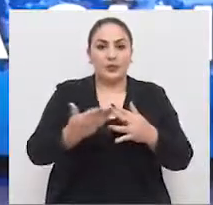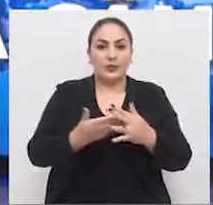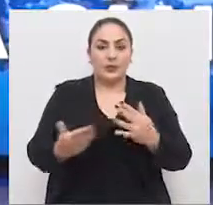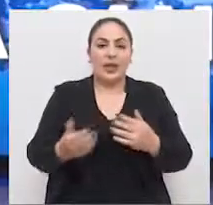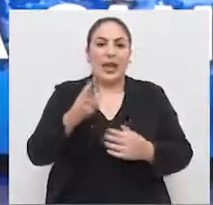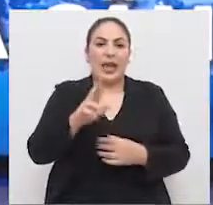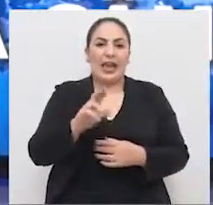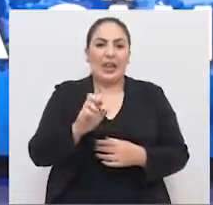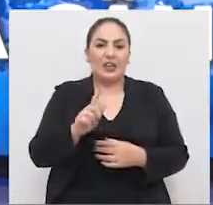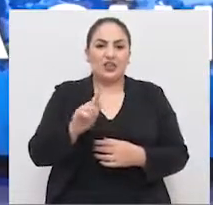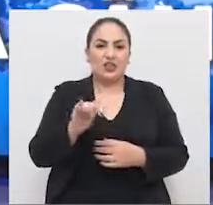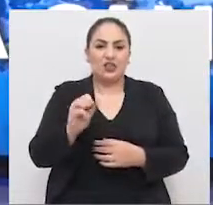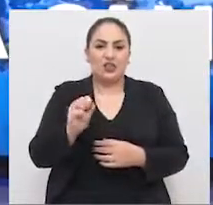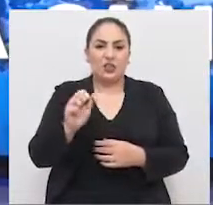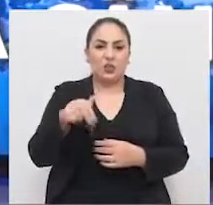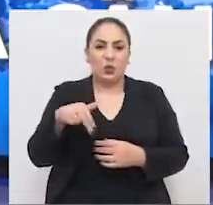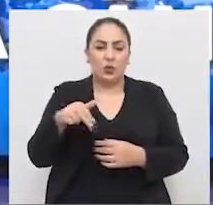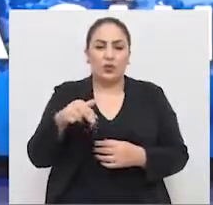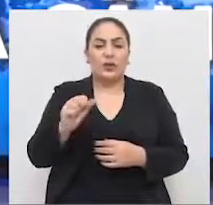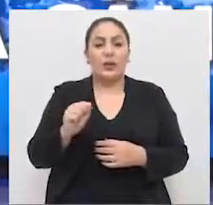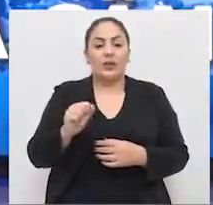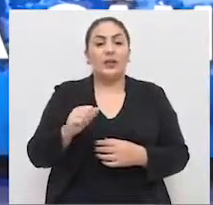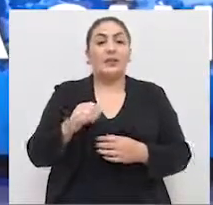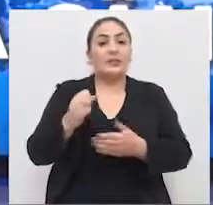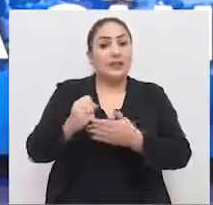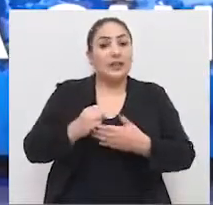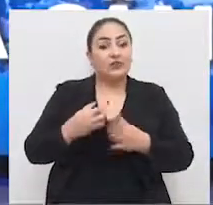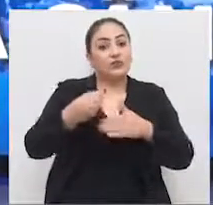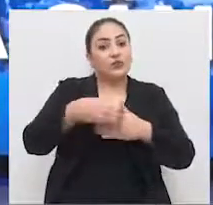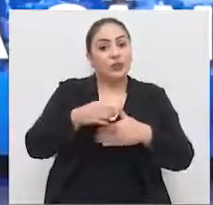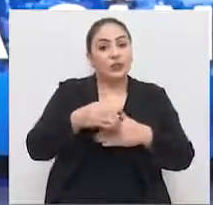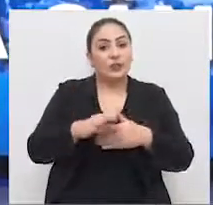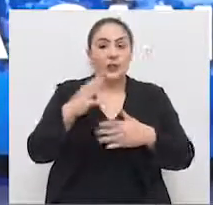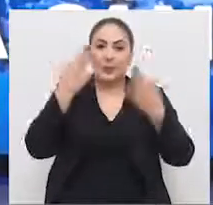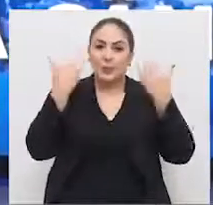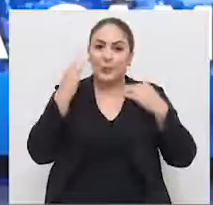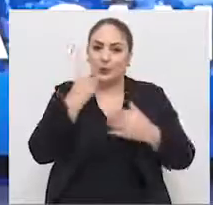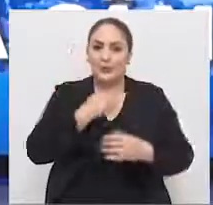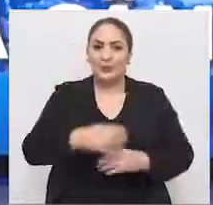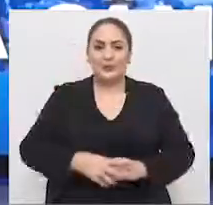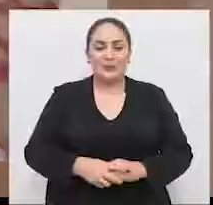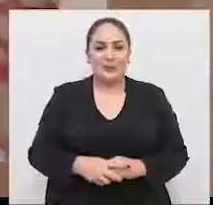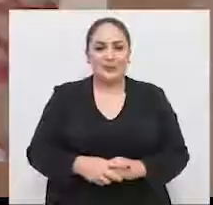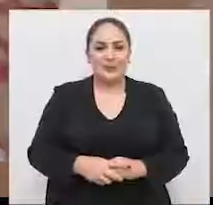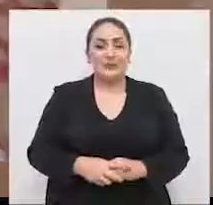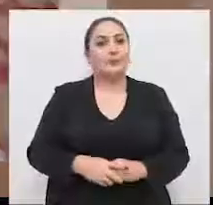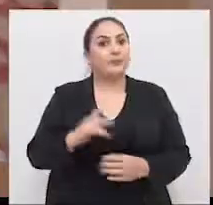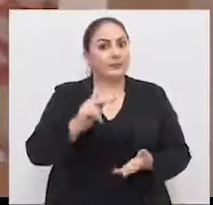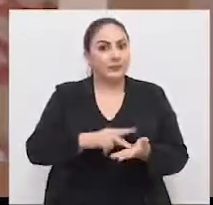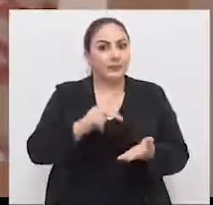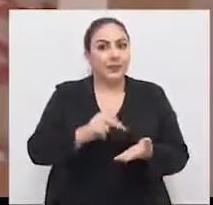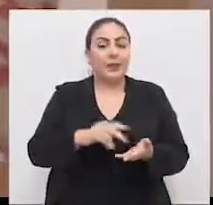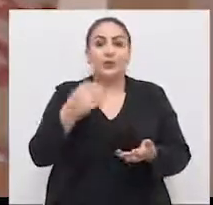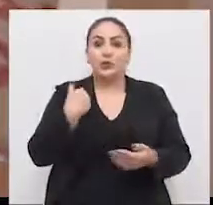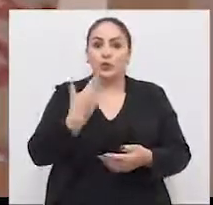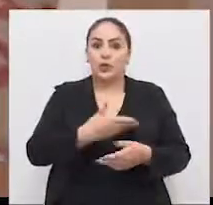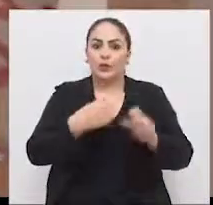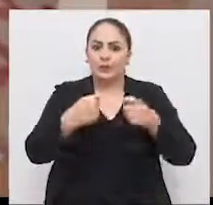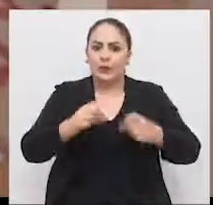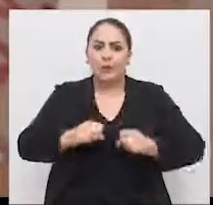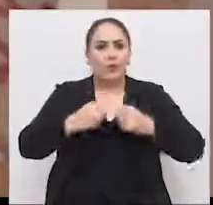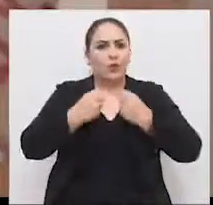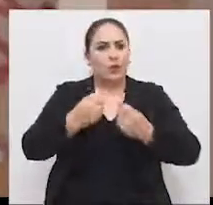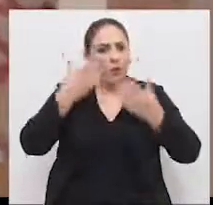bloco, Regisson Fabiano traz dicas para deixar o seu cabelo mais bonito e saudável. A real é que a gente